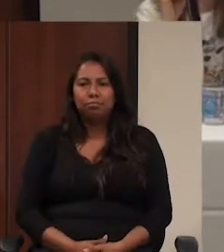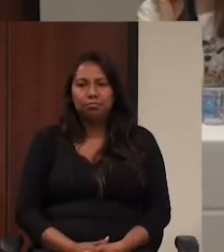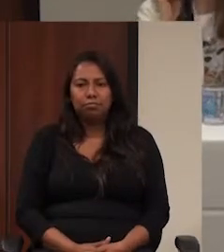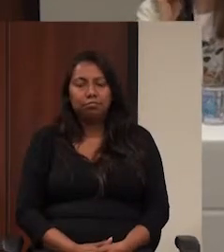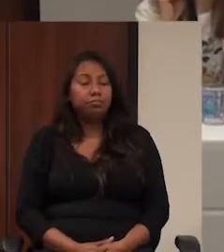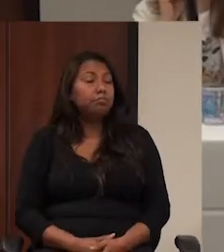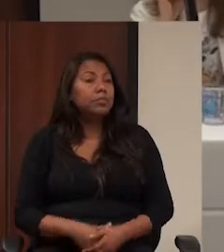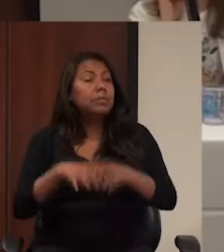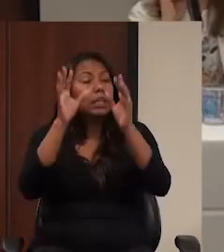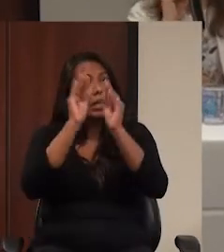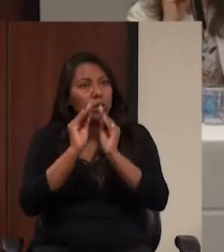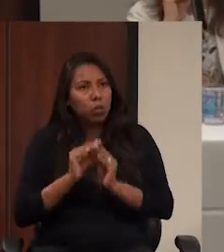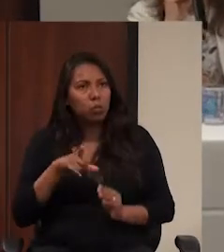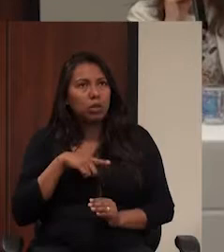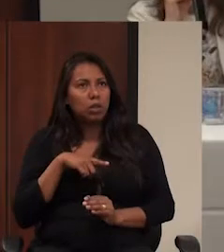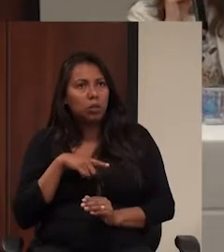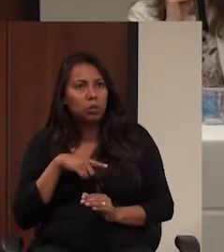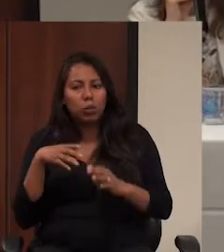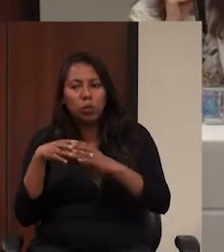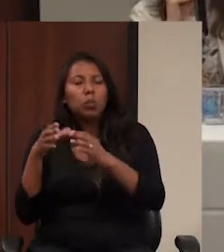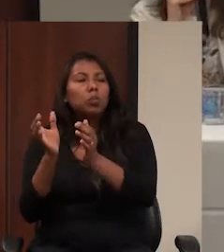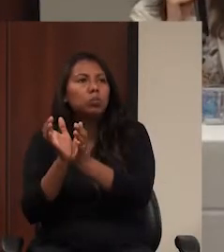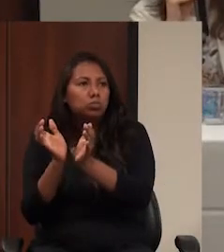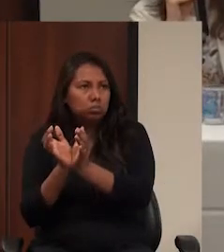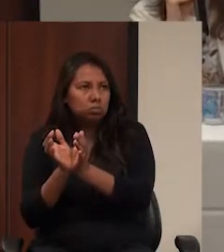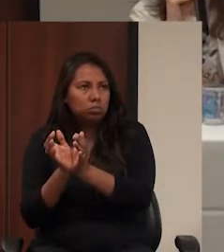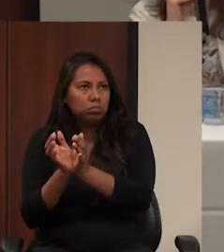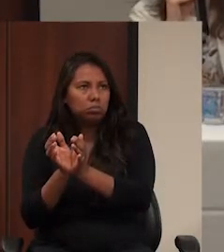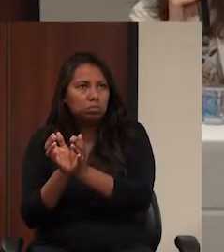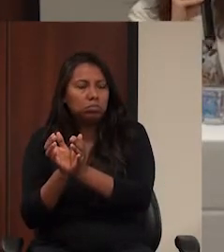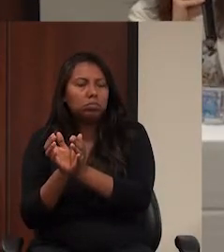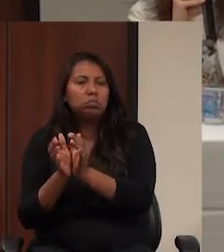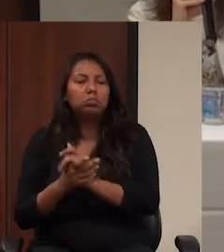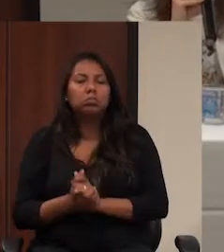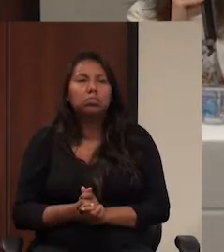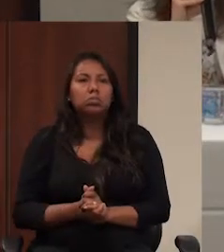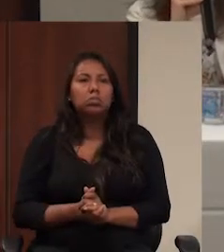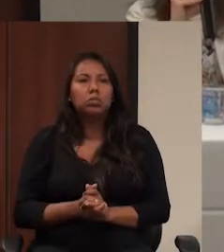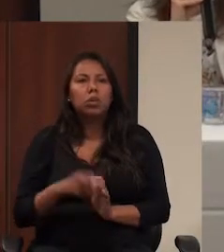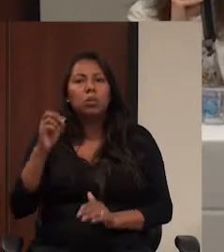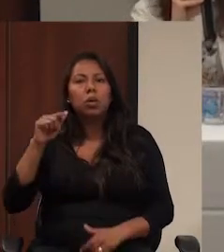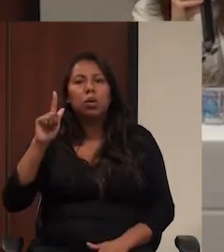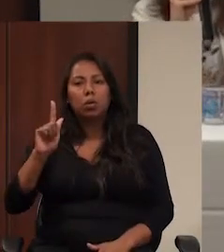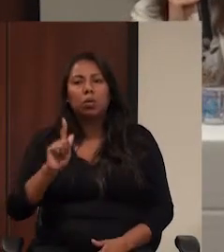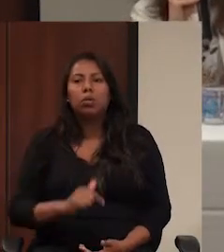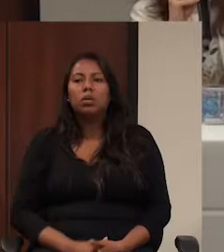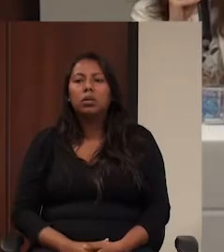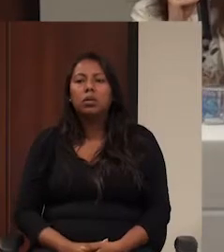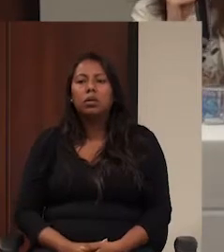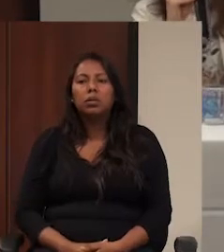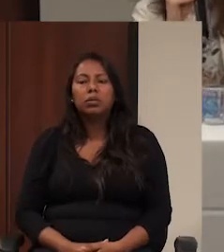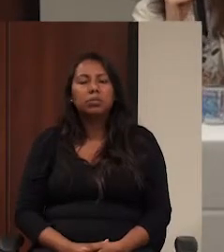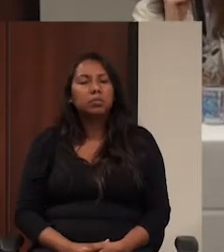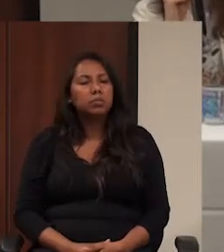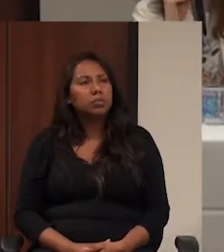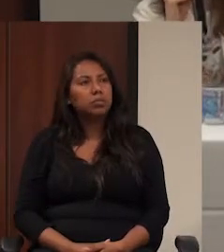Aí, em resumo, tem uma organização sem fins lucrativos, né, uma organização da sociedade civil que chama Bishut, A Bisrut fez